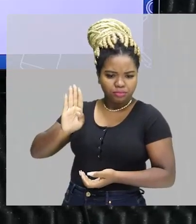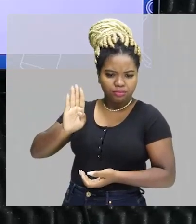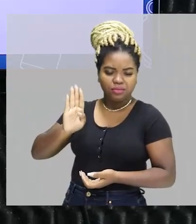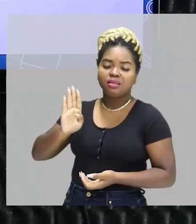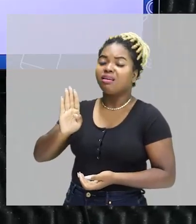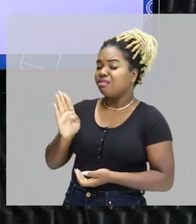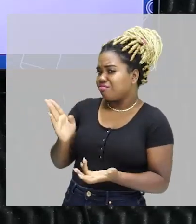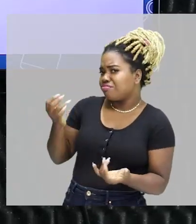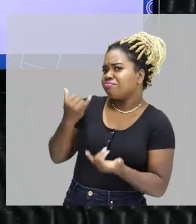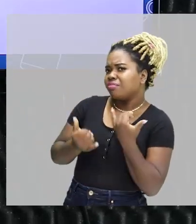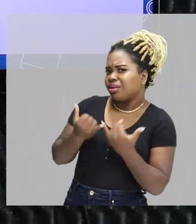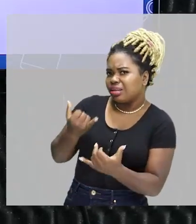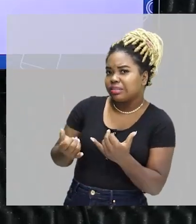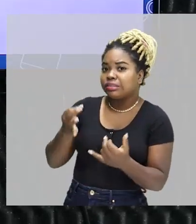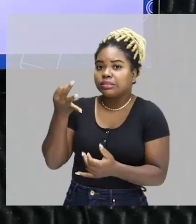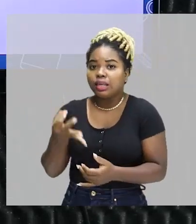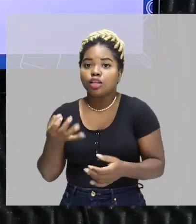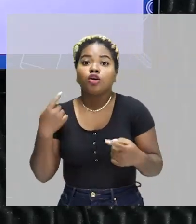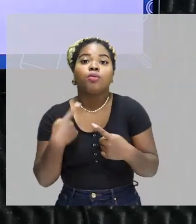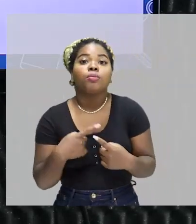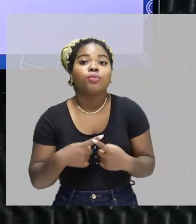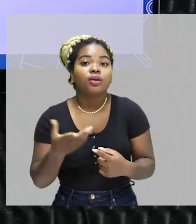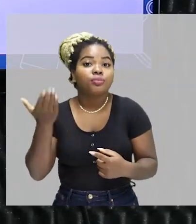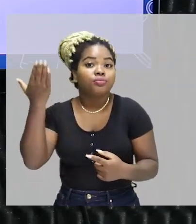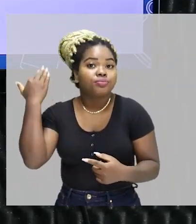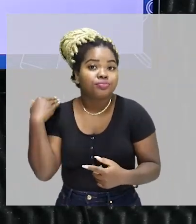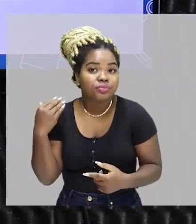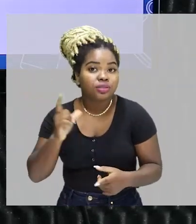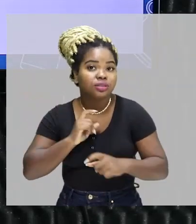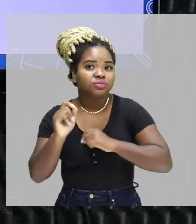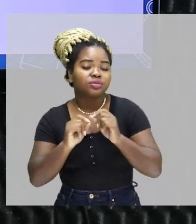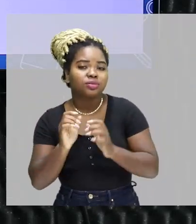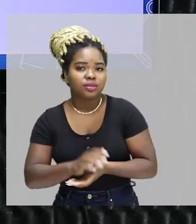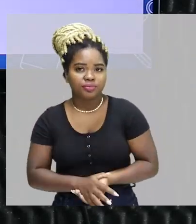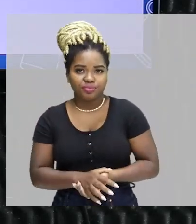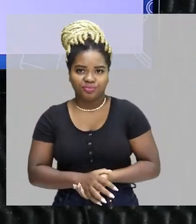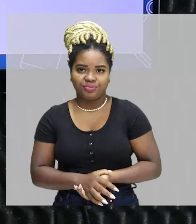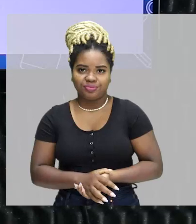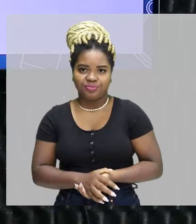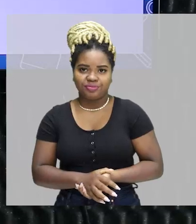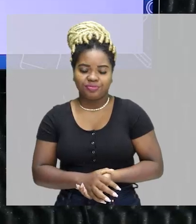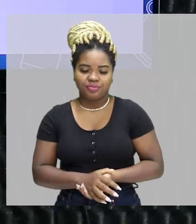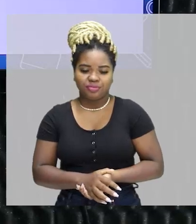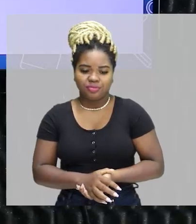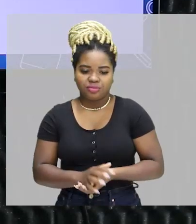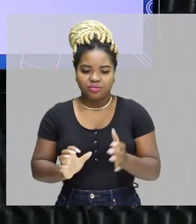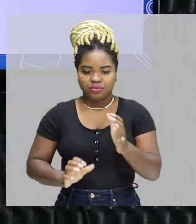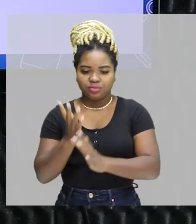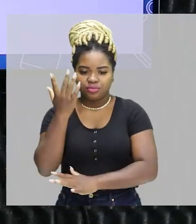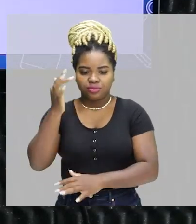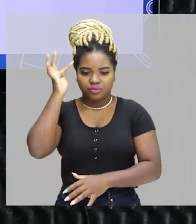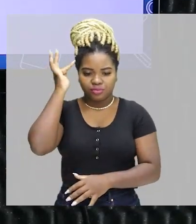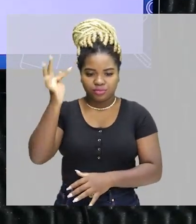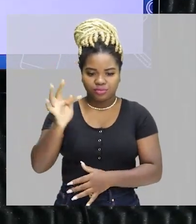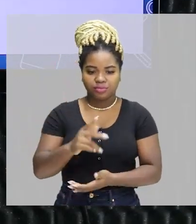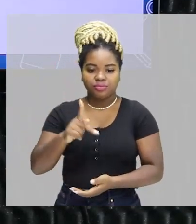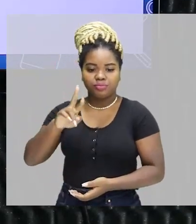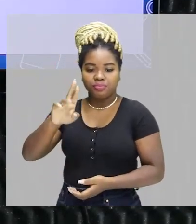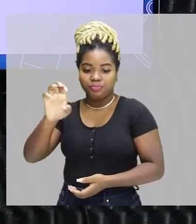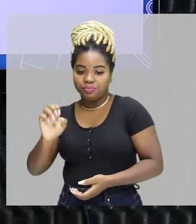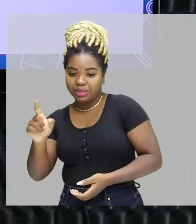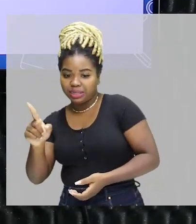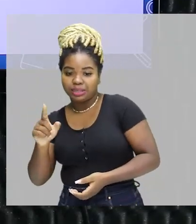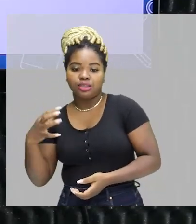sentido, porque no período antigo nós temos basicamente, olha, nas origens da filosofia, a filosofia